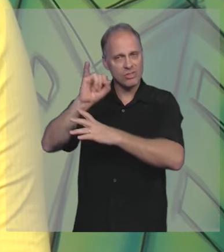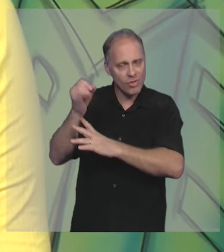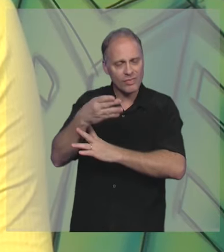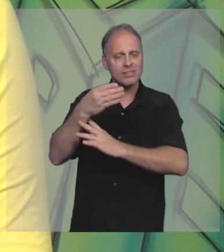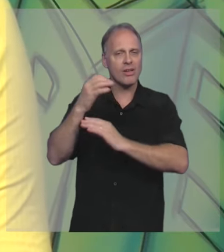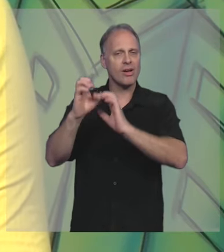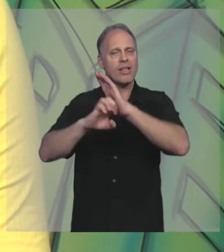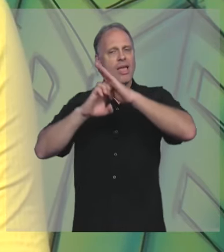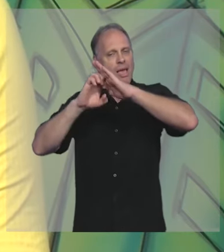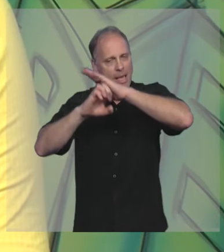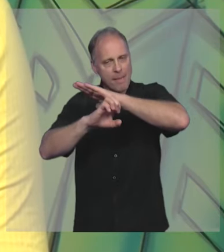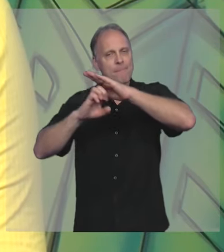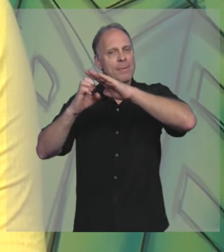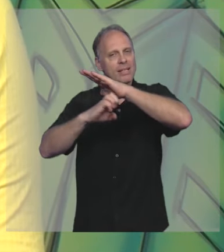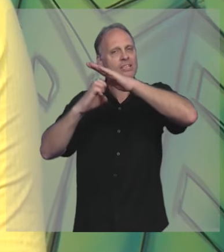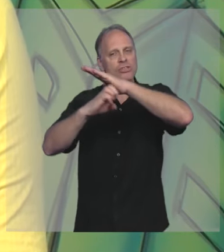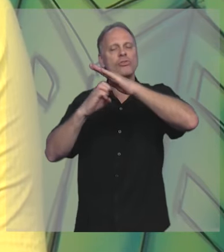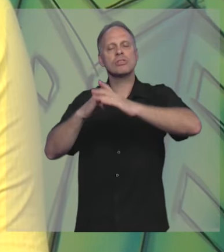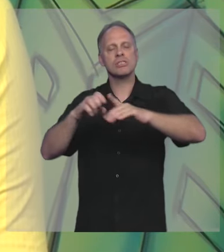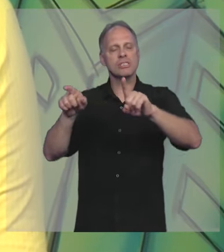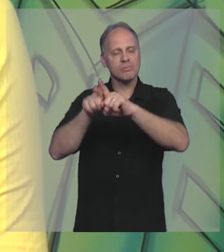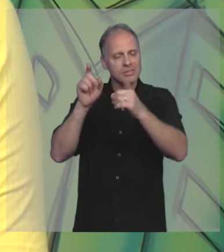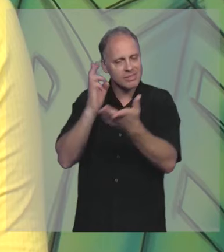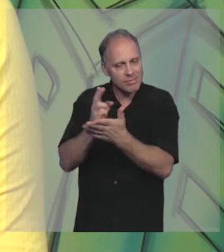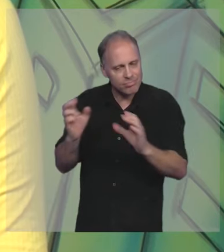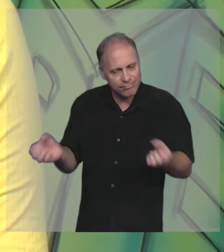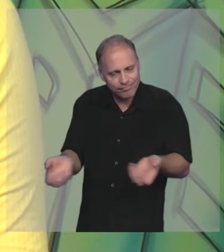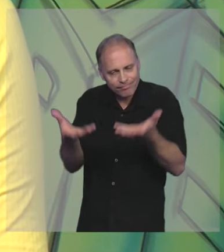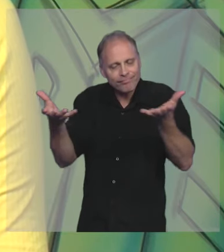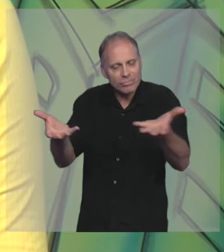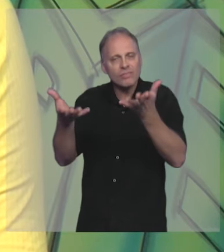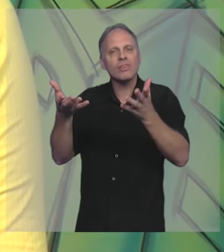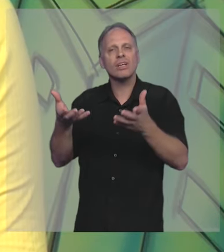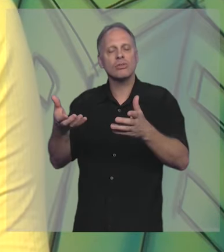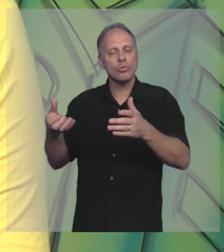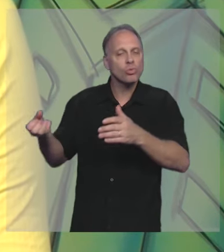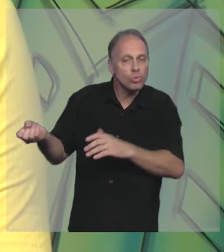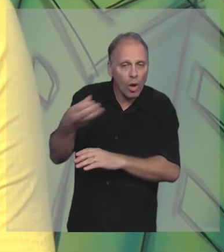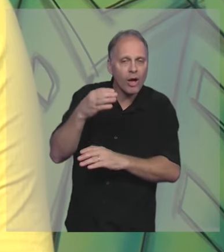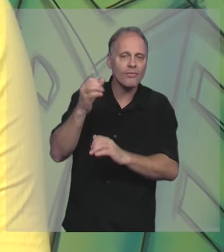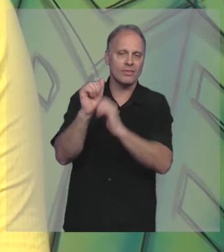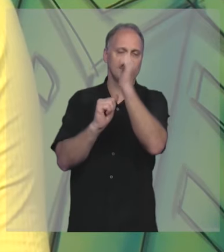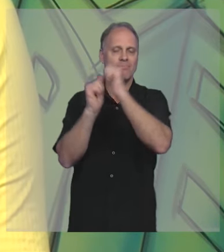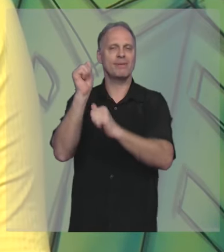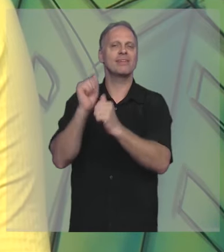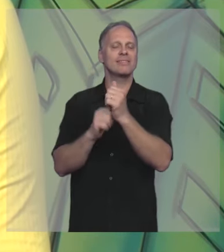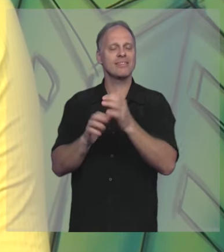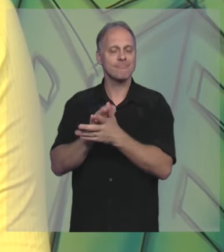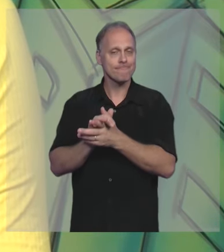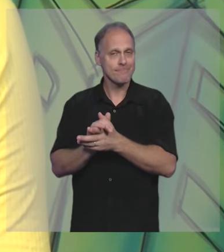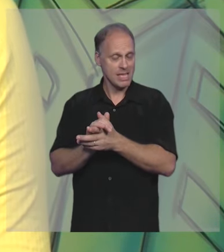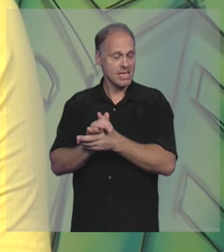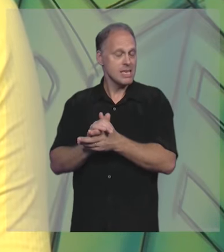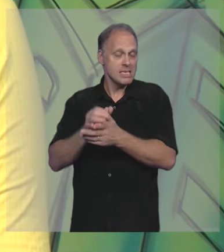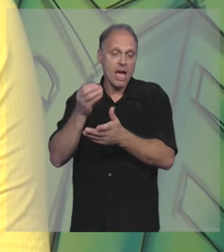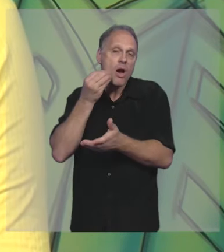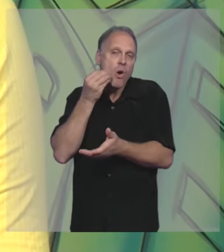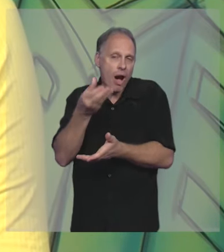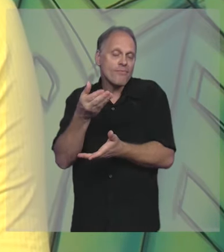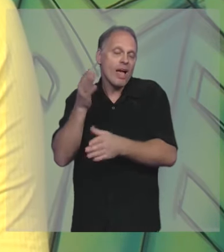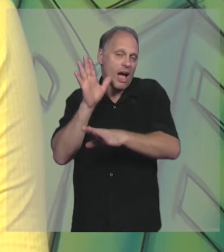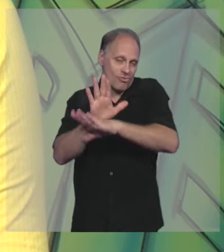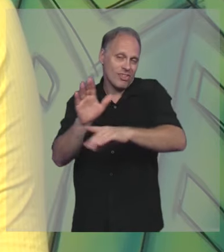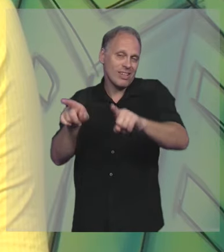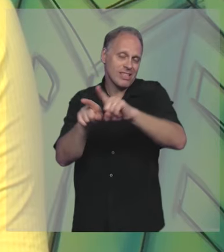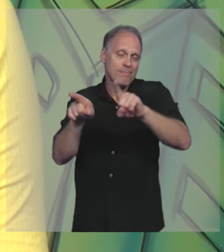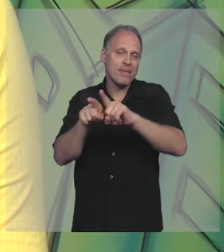inovação, empreendedorismo, né, incentivando os empreendedores e, óbvio, ajudaria muito